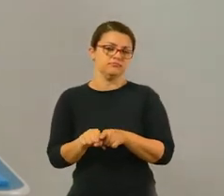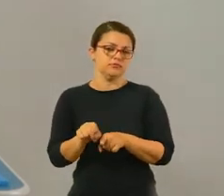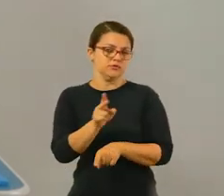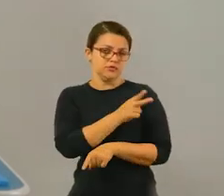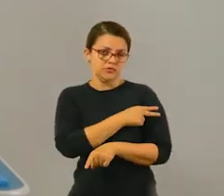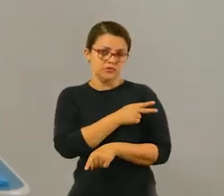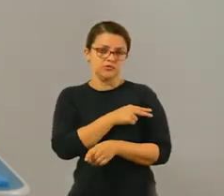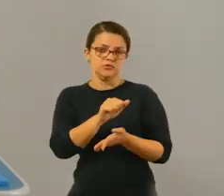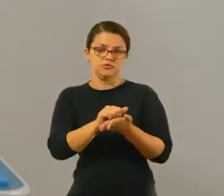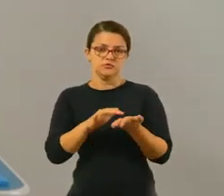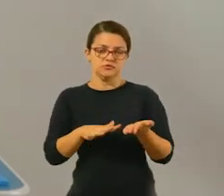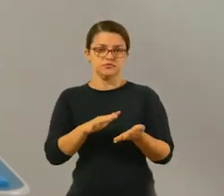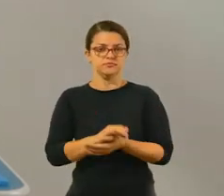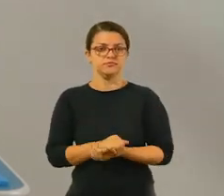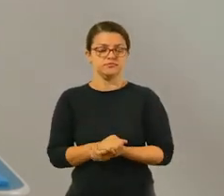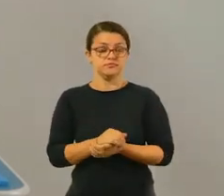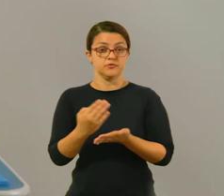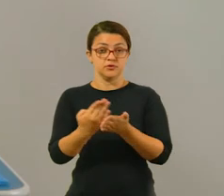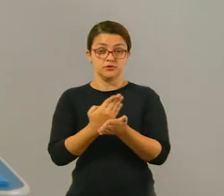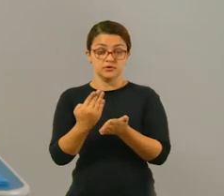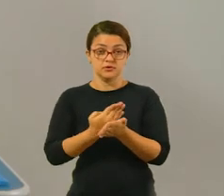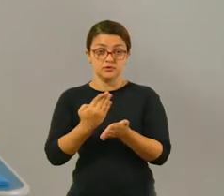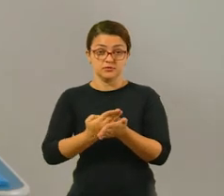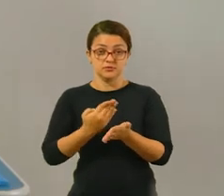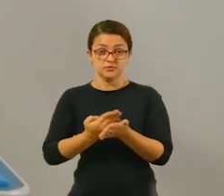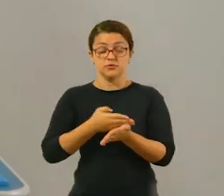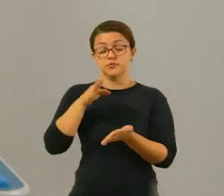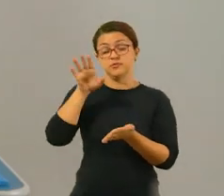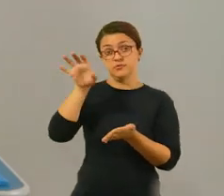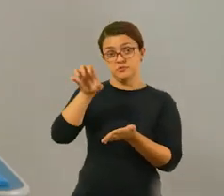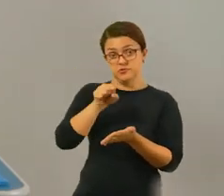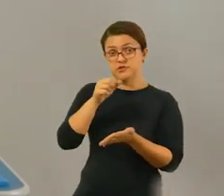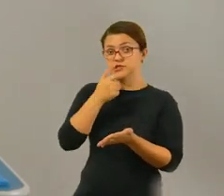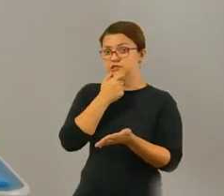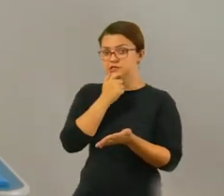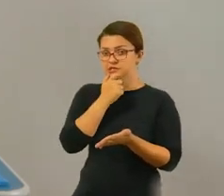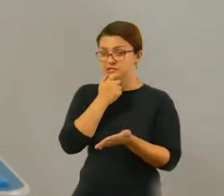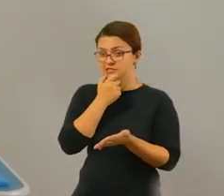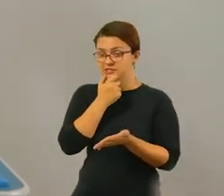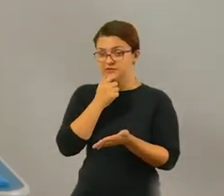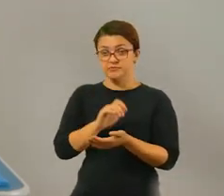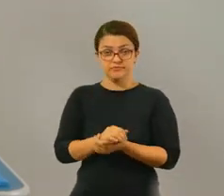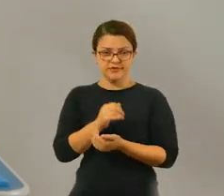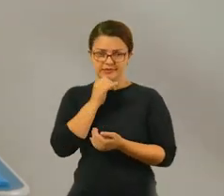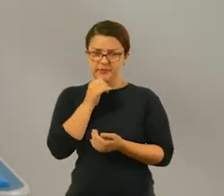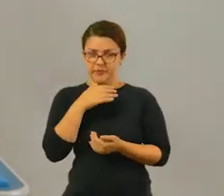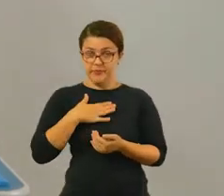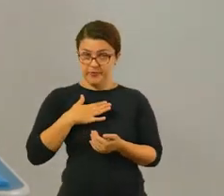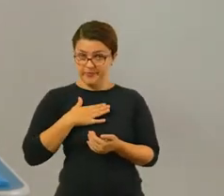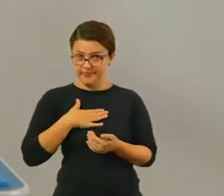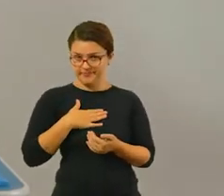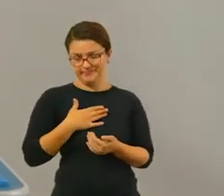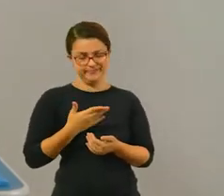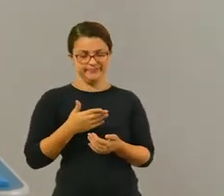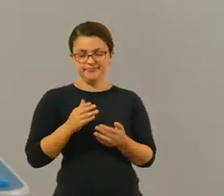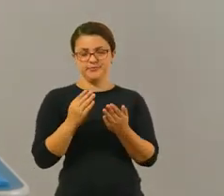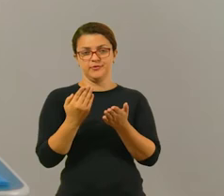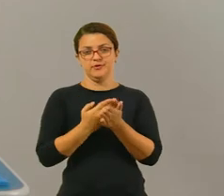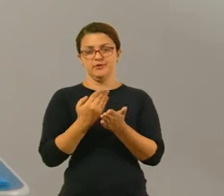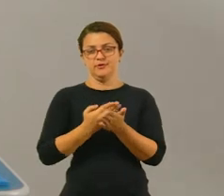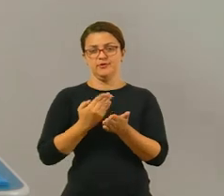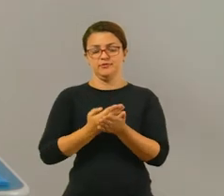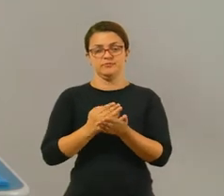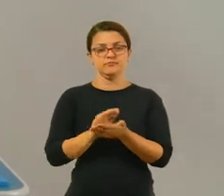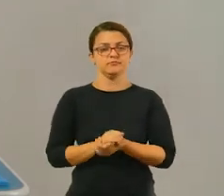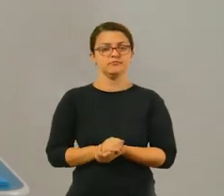segunda atividade para a turma também do segundo ano, qual que é? No caderno, a criança pega o caderno, tá